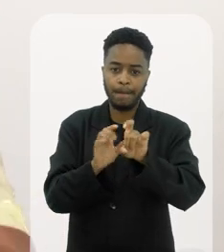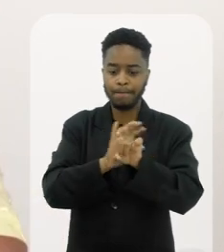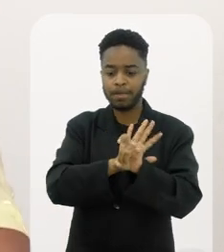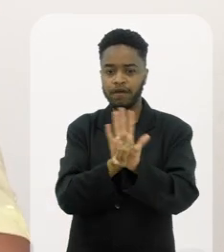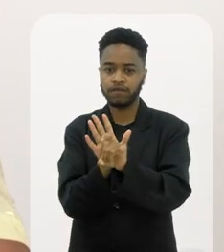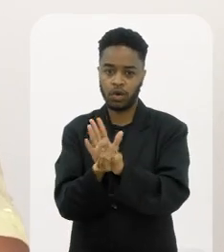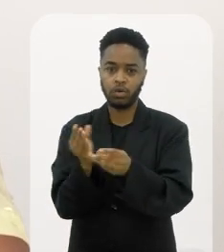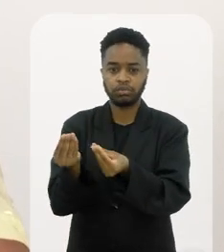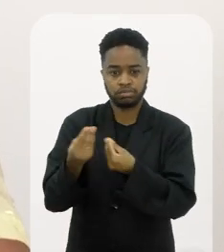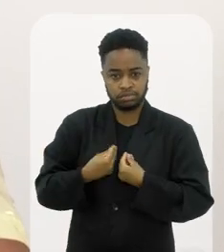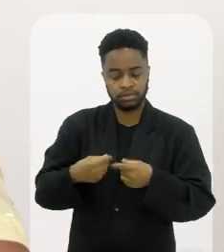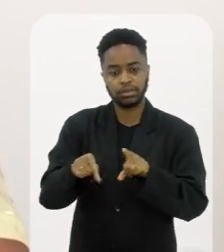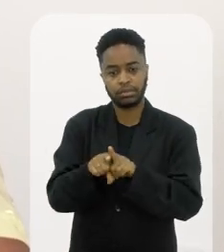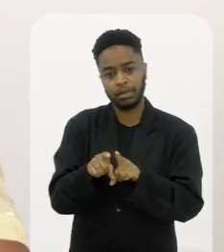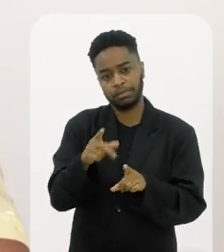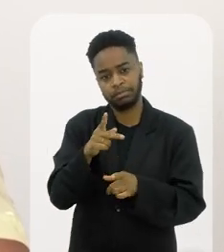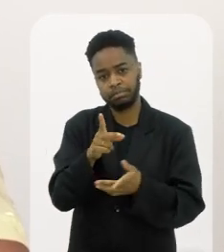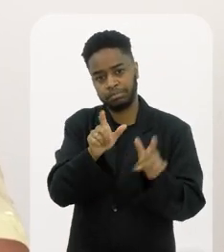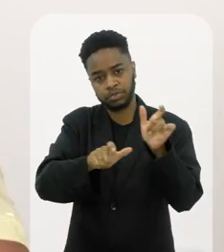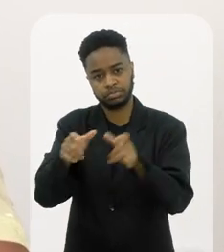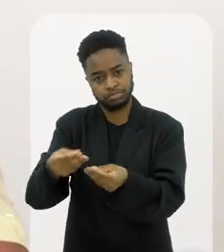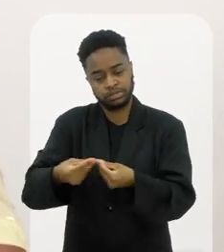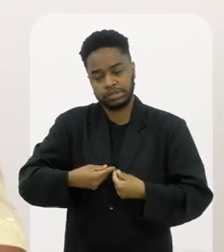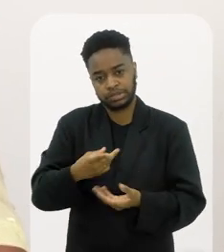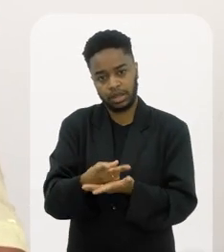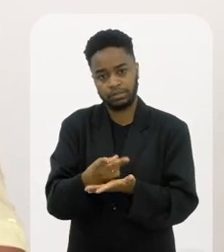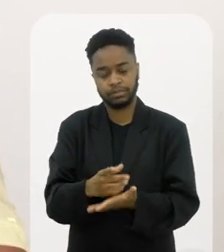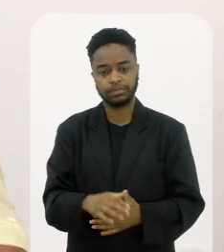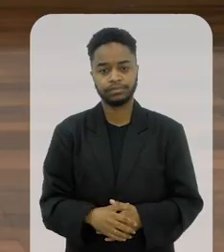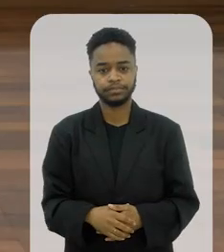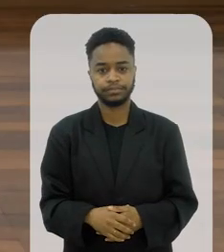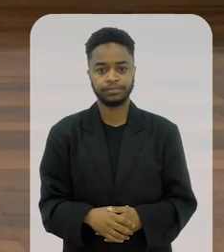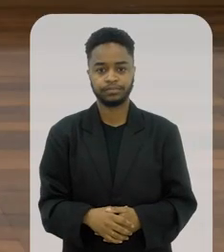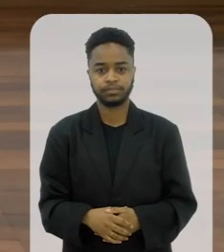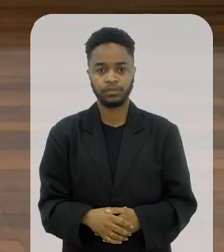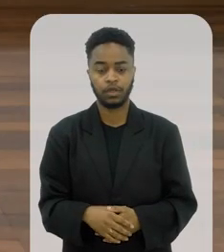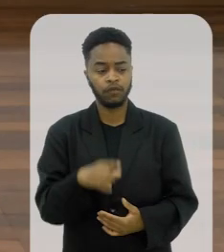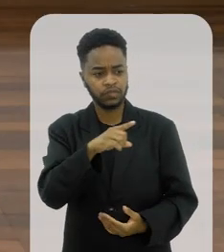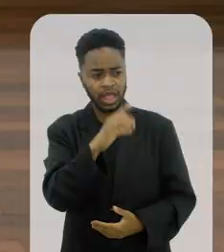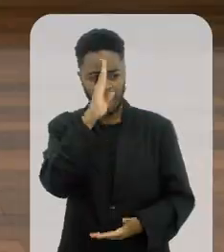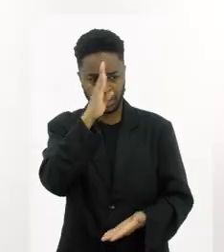hábito também de presentearem a gente com essas coisas. Kunti, você acha que...